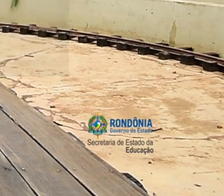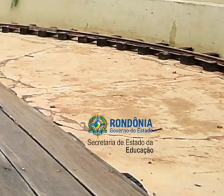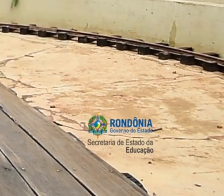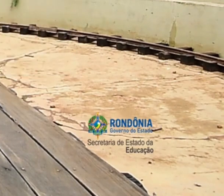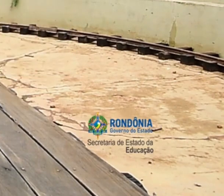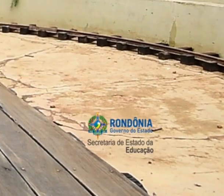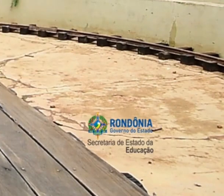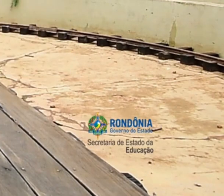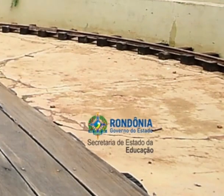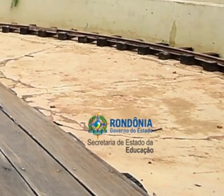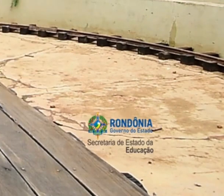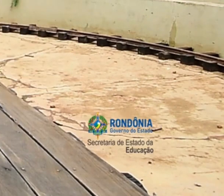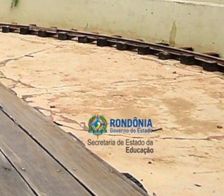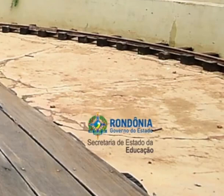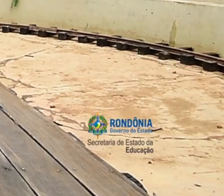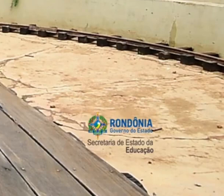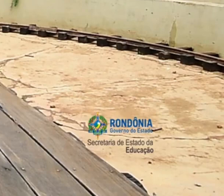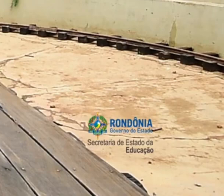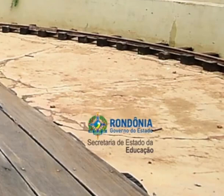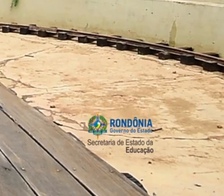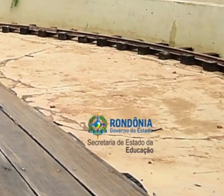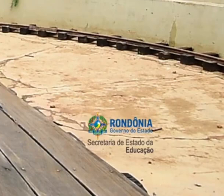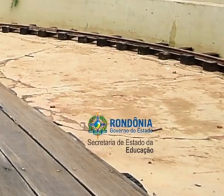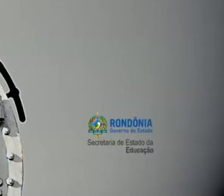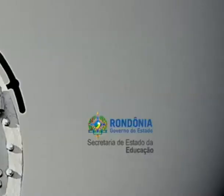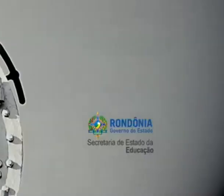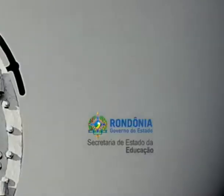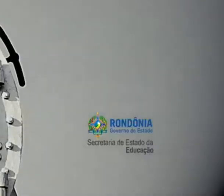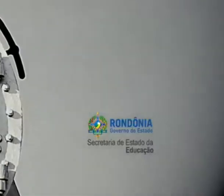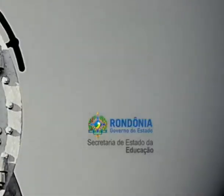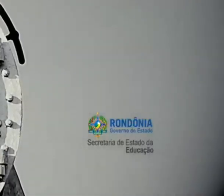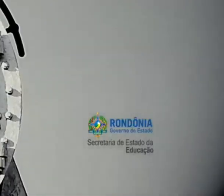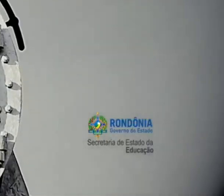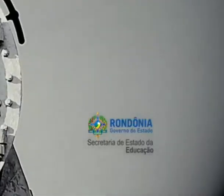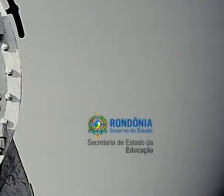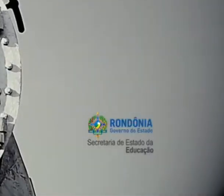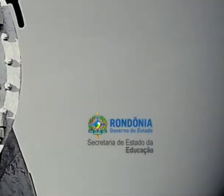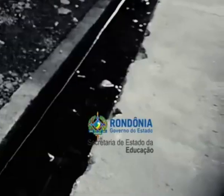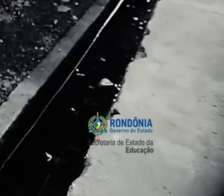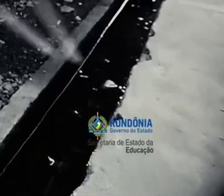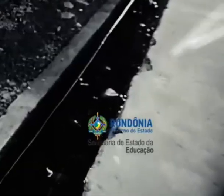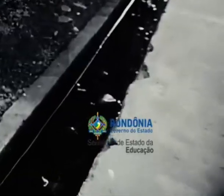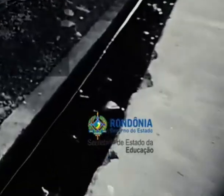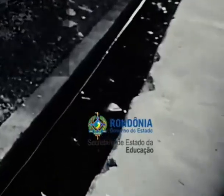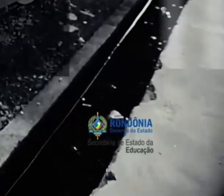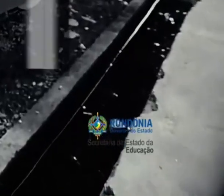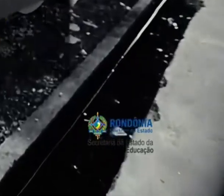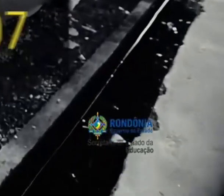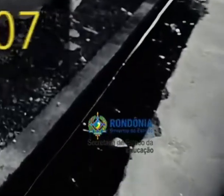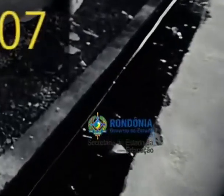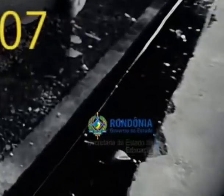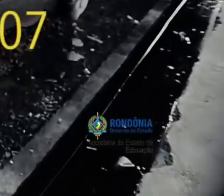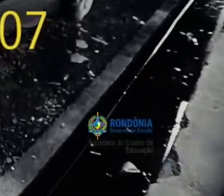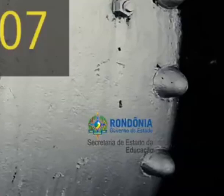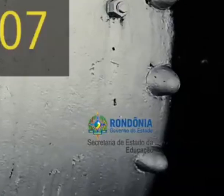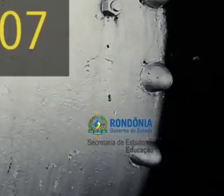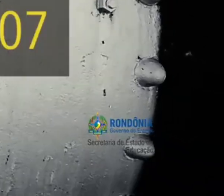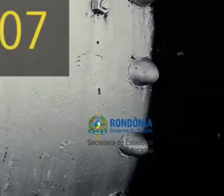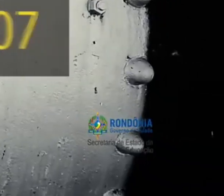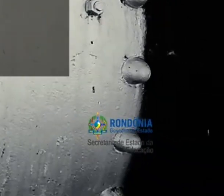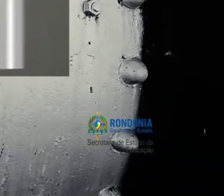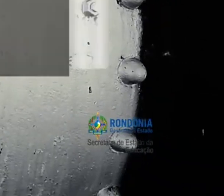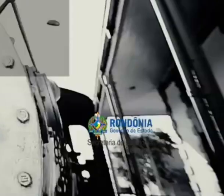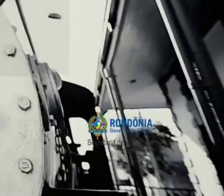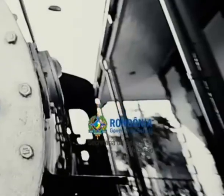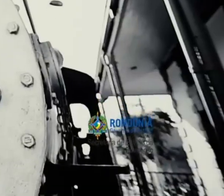Carlos Borzing, também se constata a possibilidade da construção. Mas é somente em